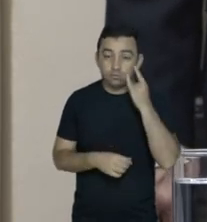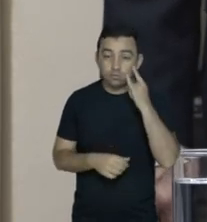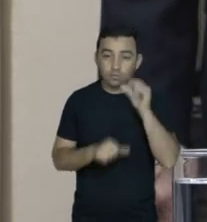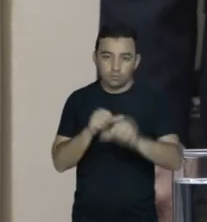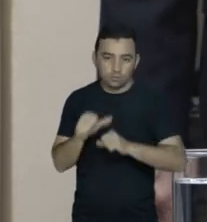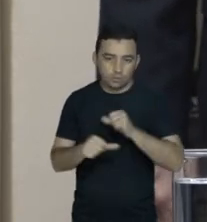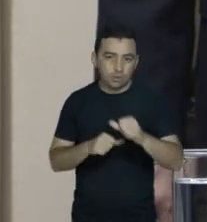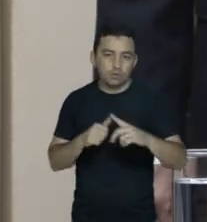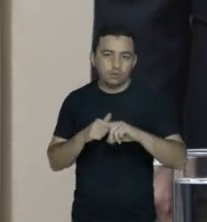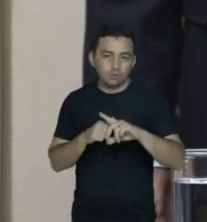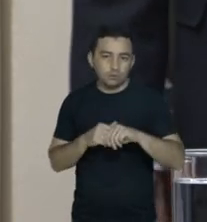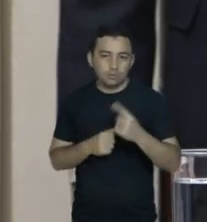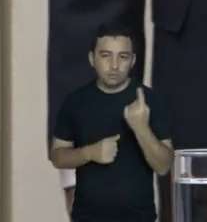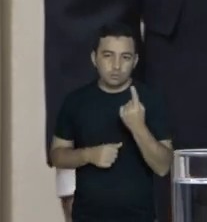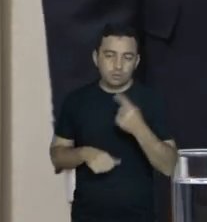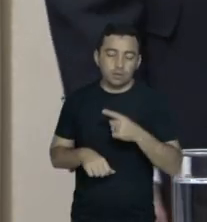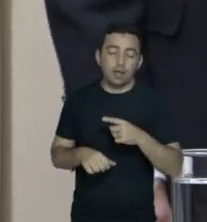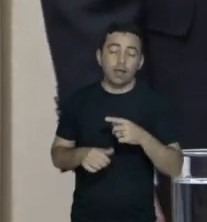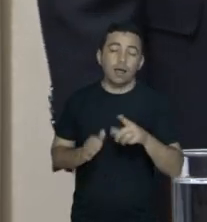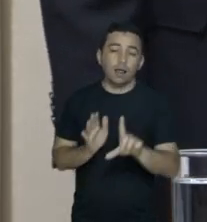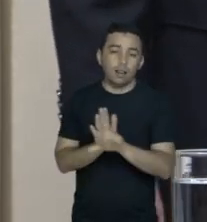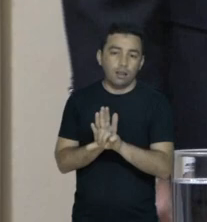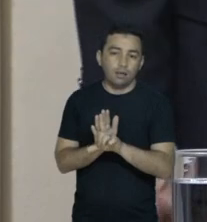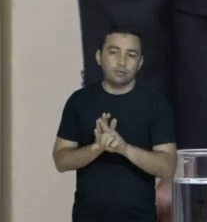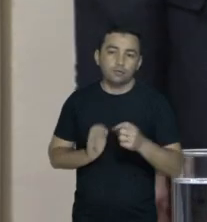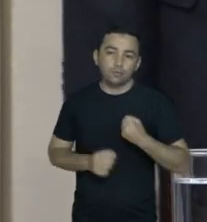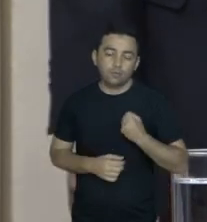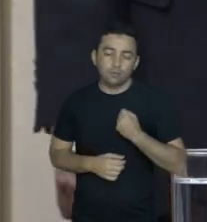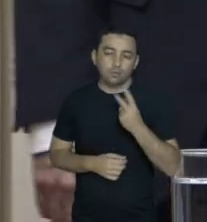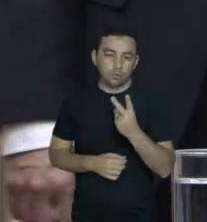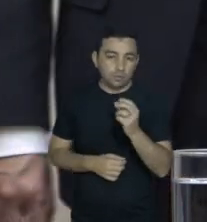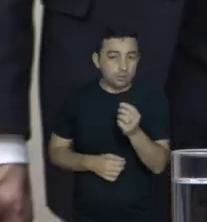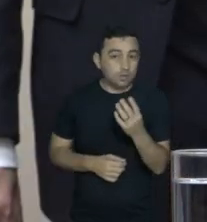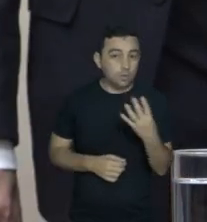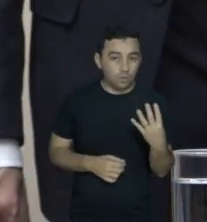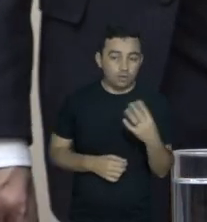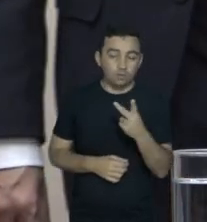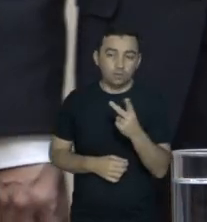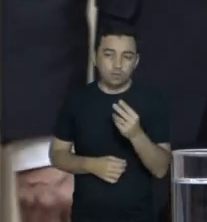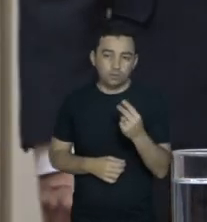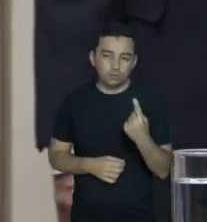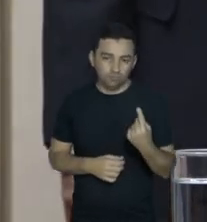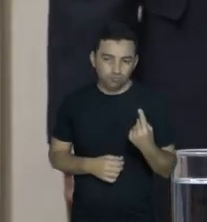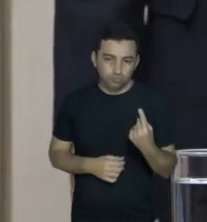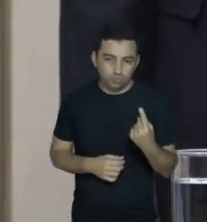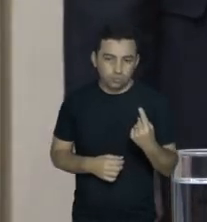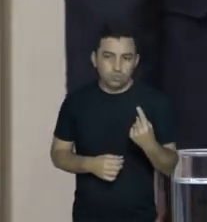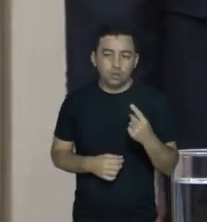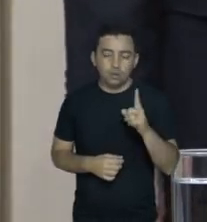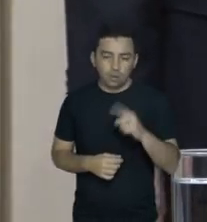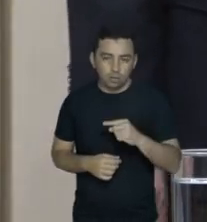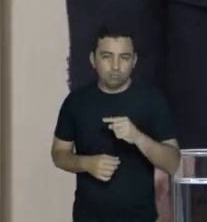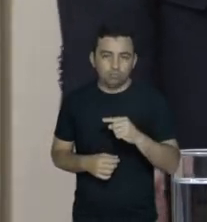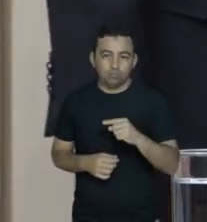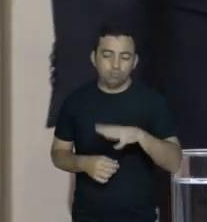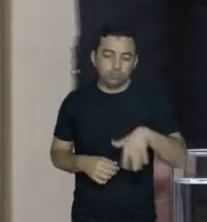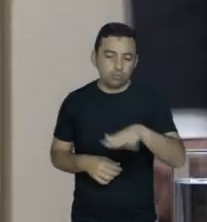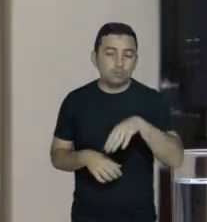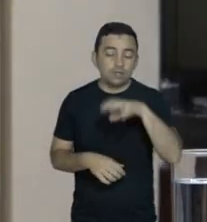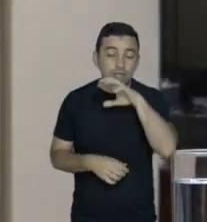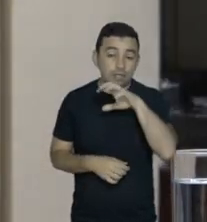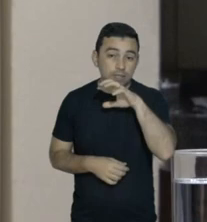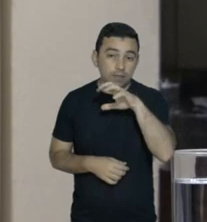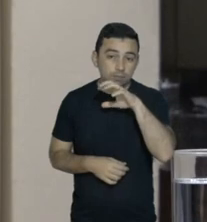artigo 1º da lei complementar número 204/2001, que cria o Fundo Estadual de Sanidade Animal e adota outras